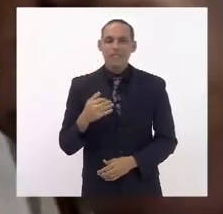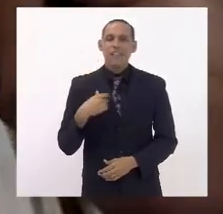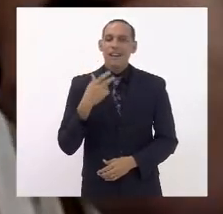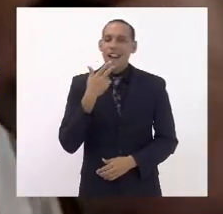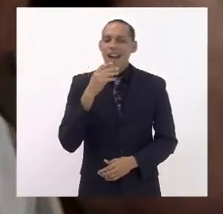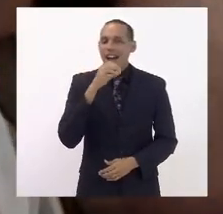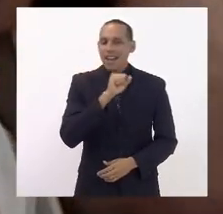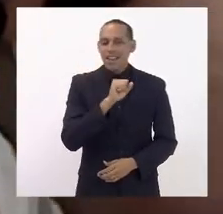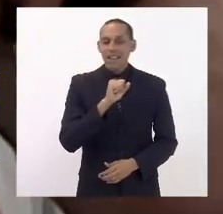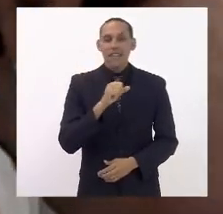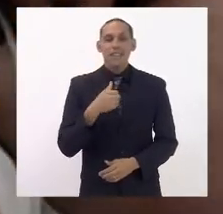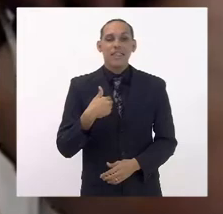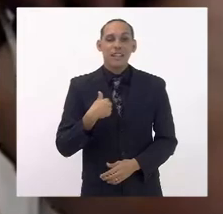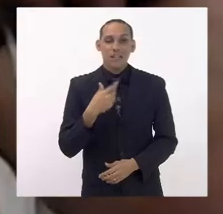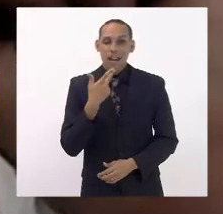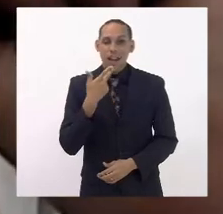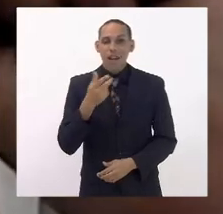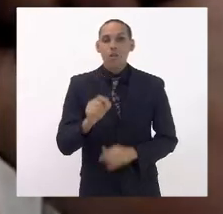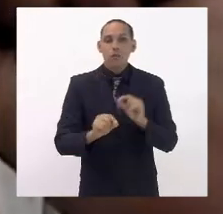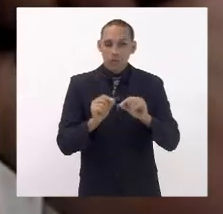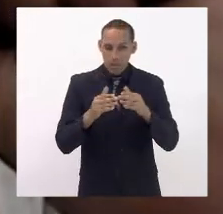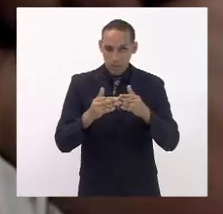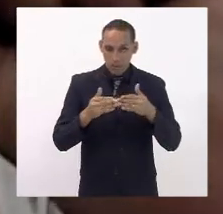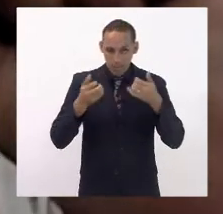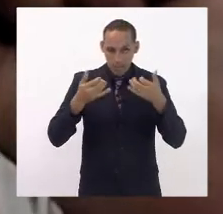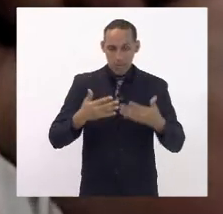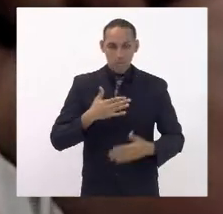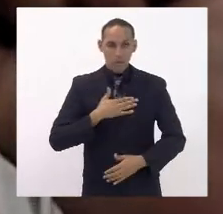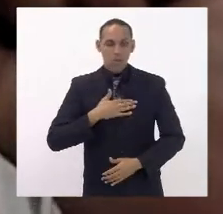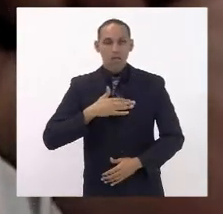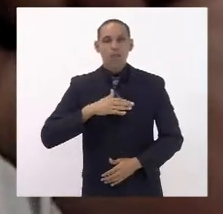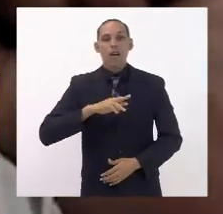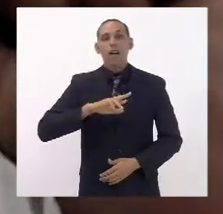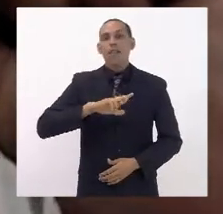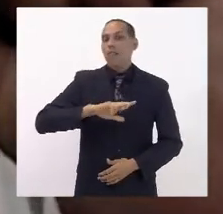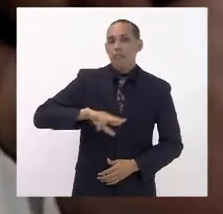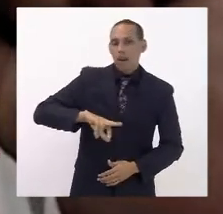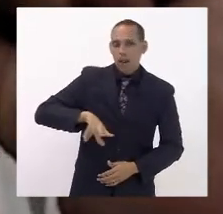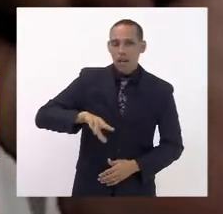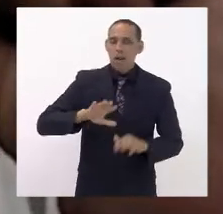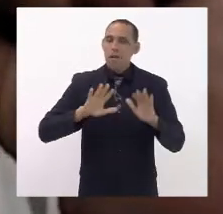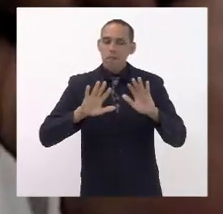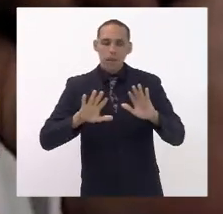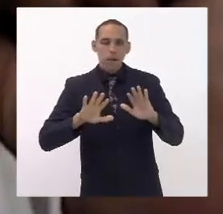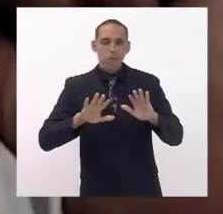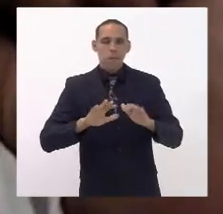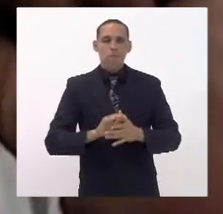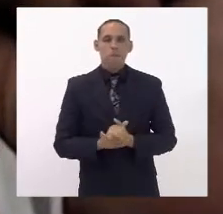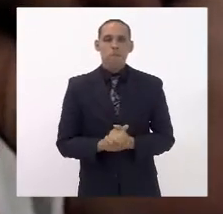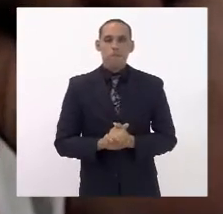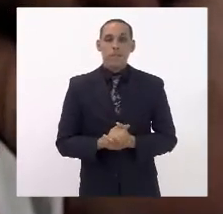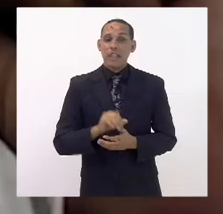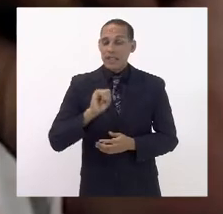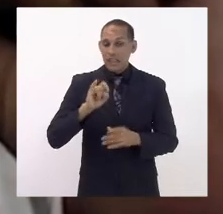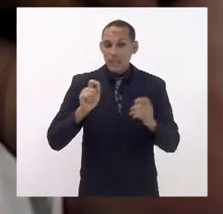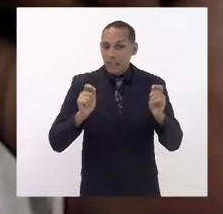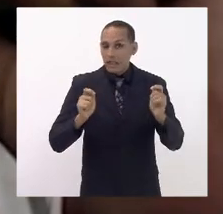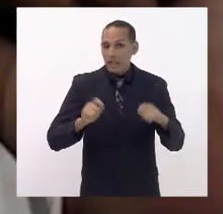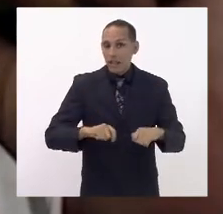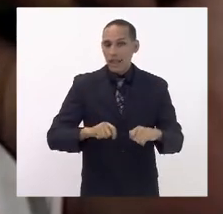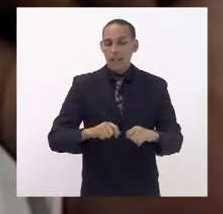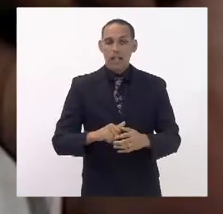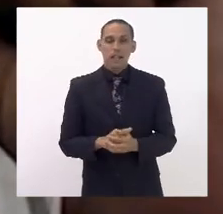rápido. Eu disse que o meu pela ordem não é nesse sentido, mas que, se for possível,